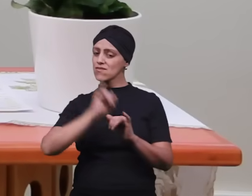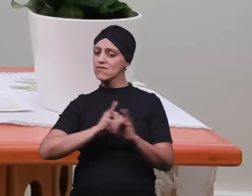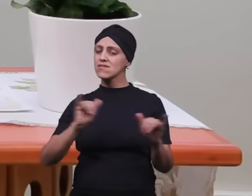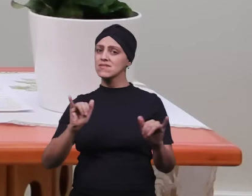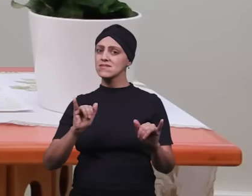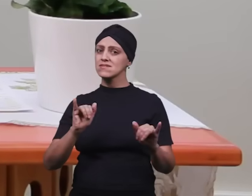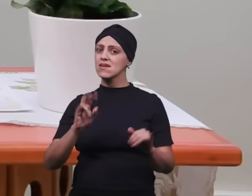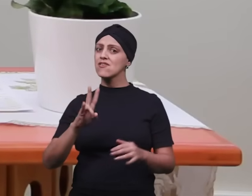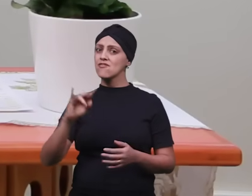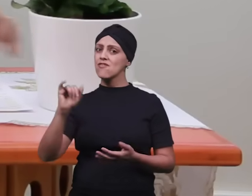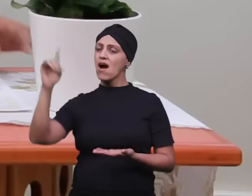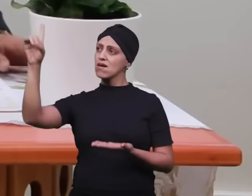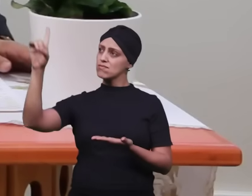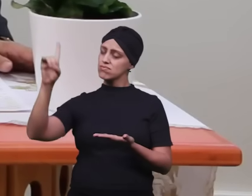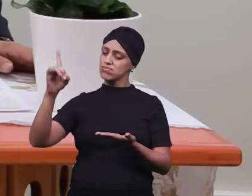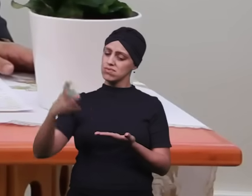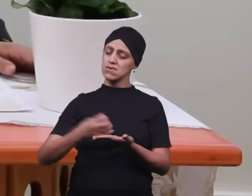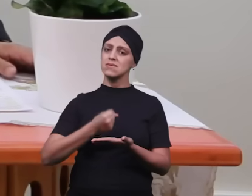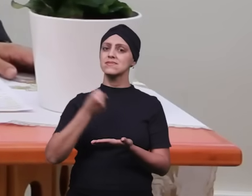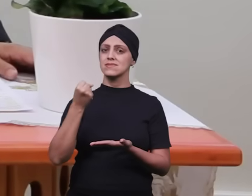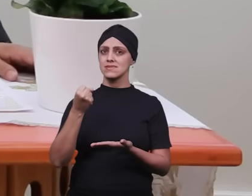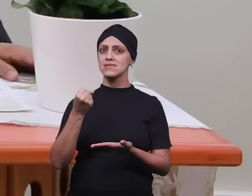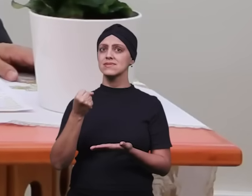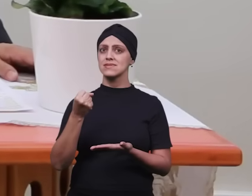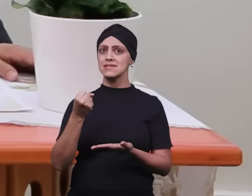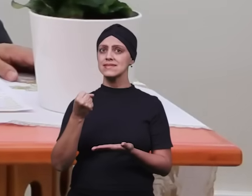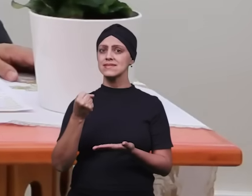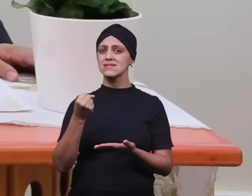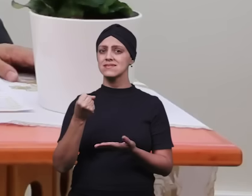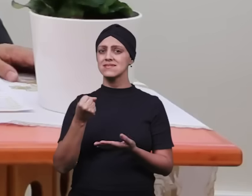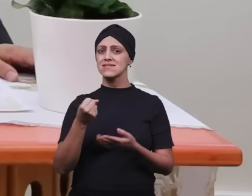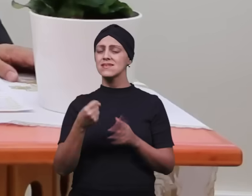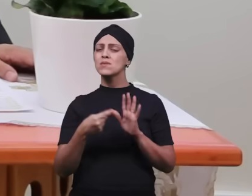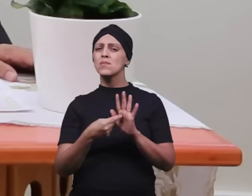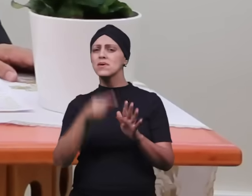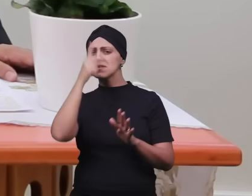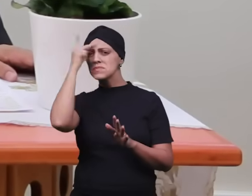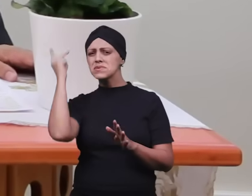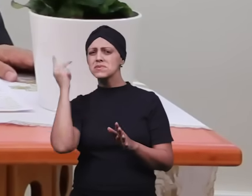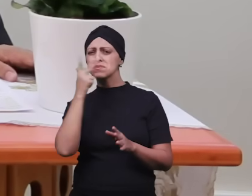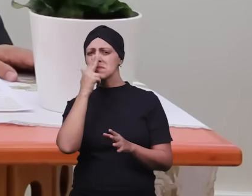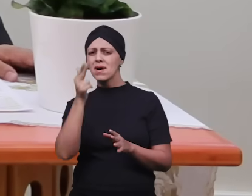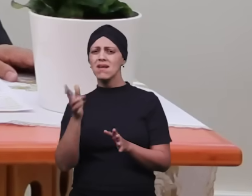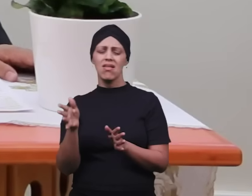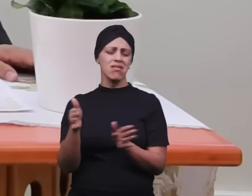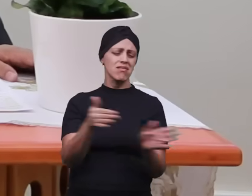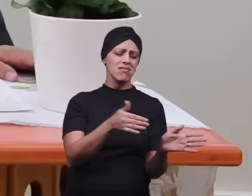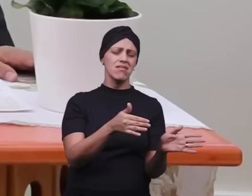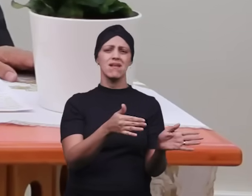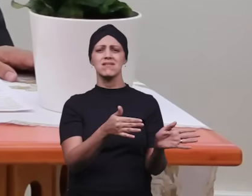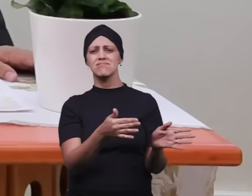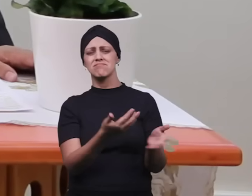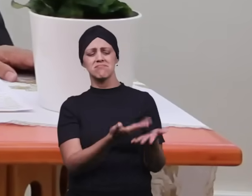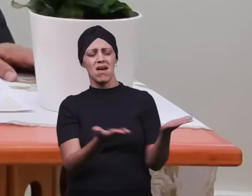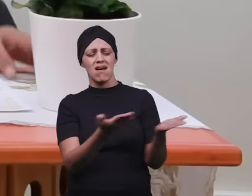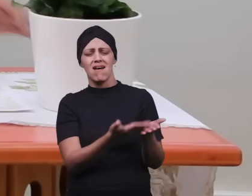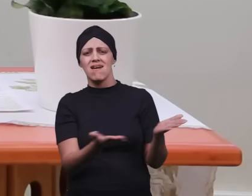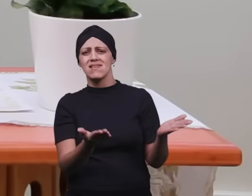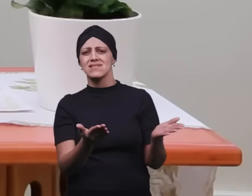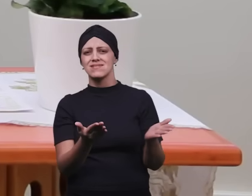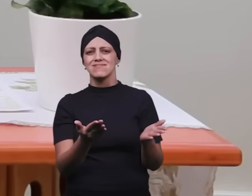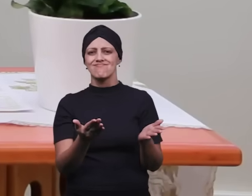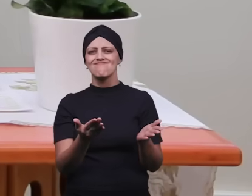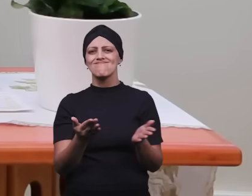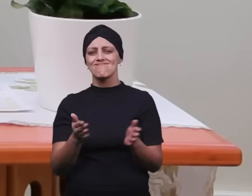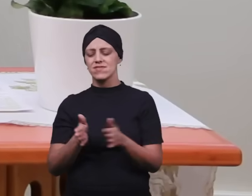buscar. E ele diz a respeito daqueles que andam perdidos. Quantos estão assim? Se